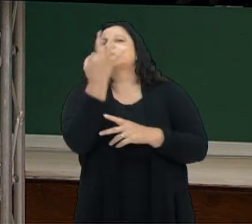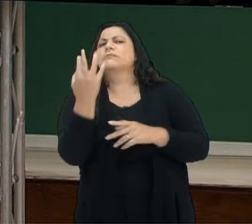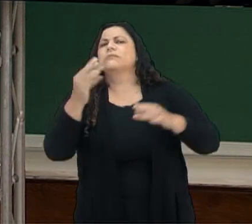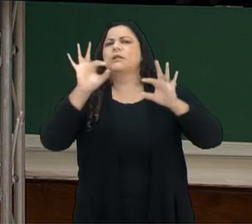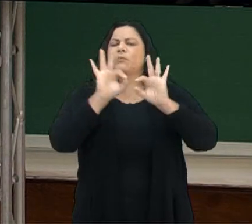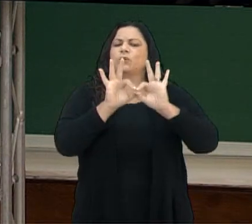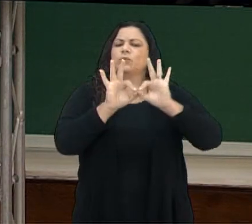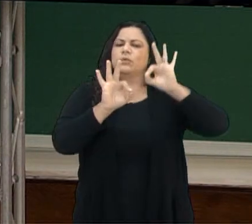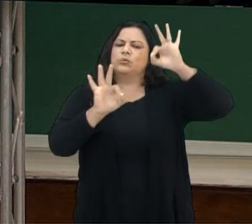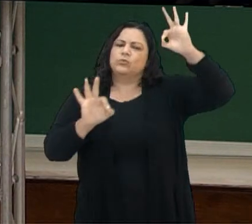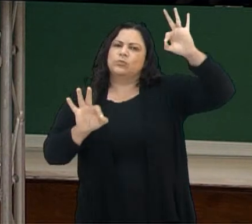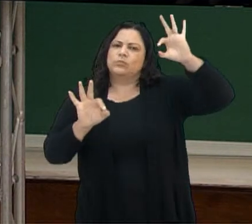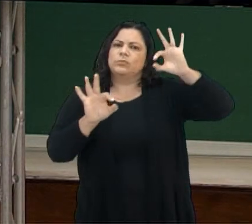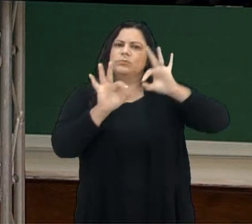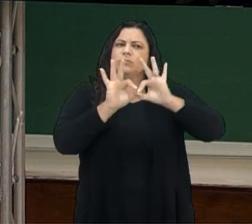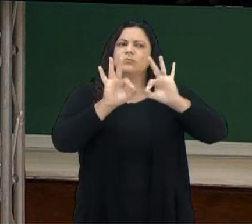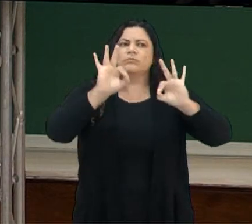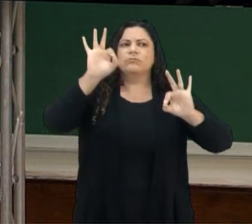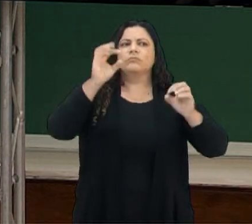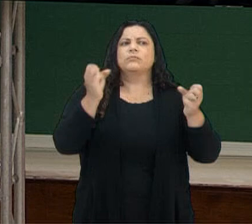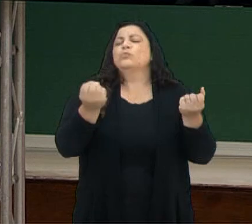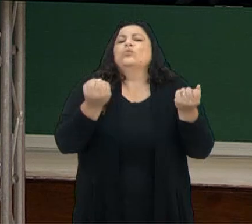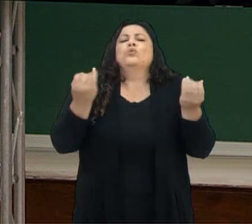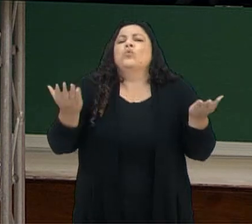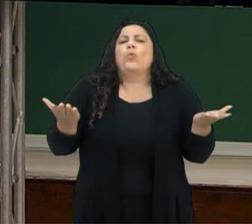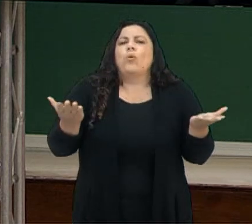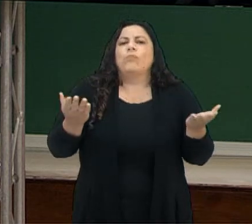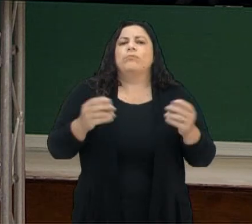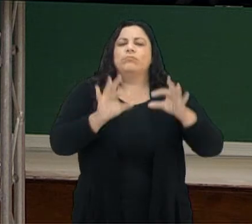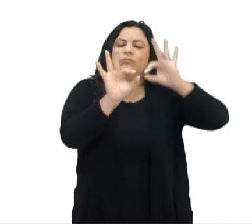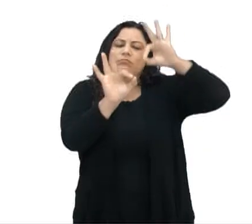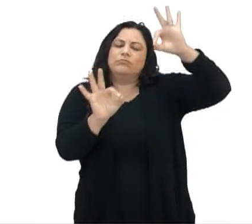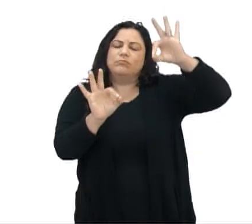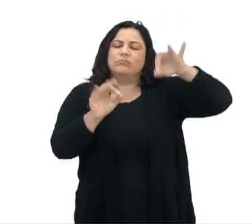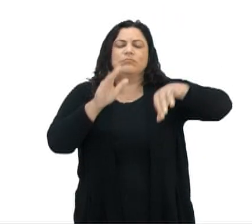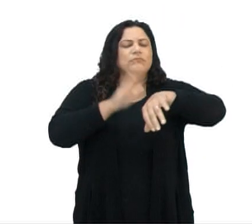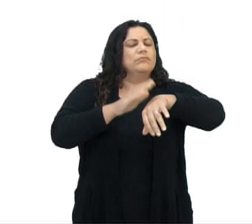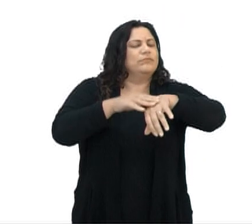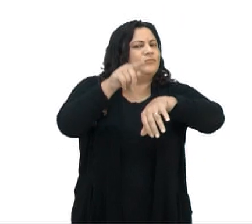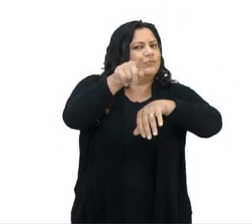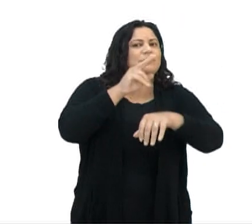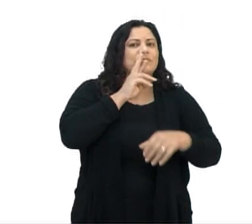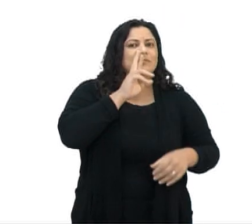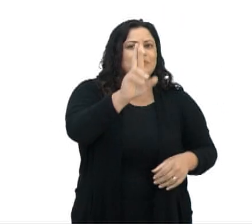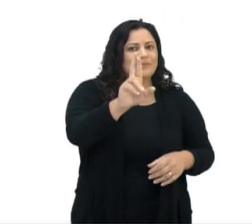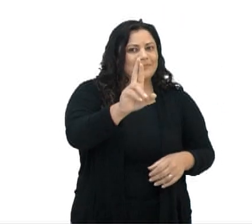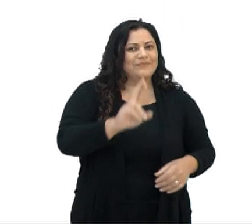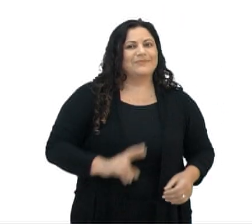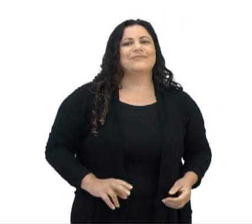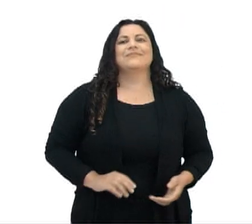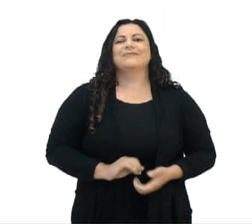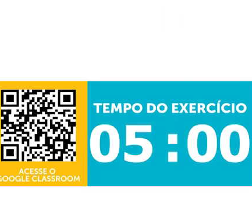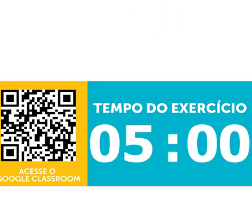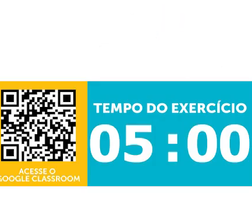certo? Então, com base nisso, como que a gente faz para encontrar? Vou deixar um tempinho para vocês fazerem e já volto com a resolução.